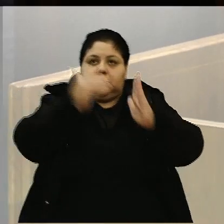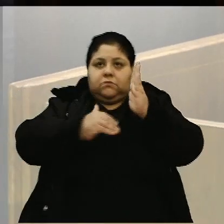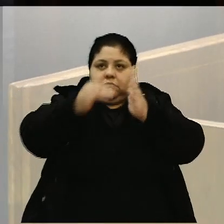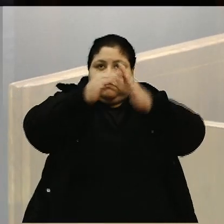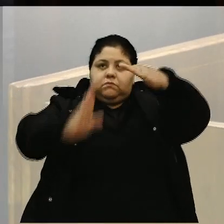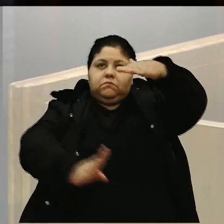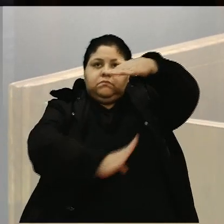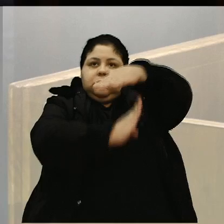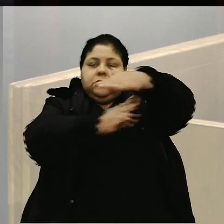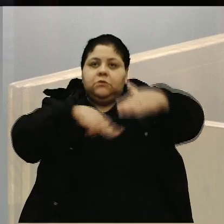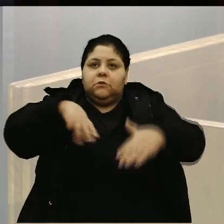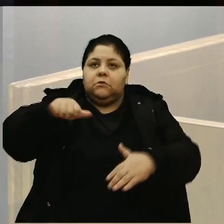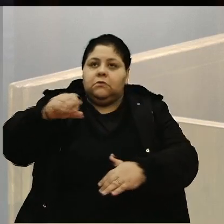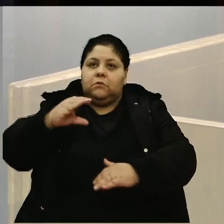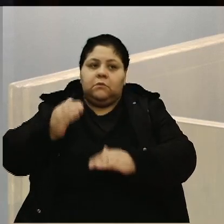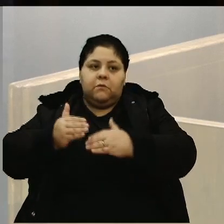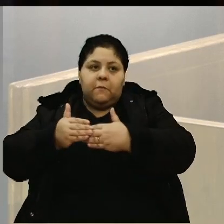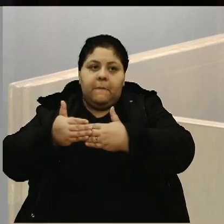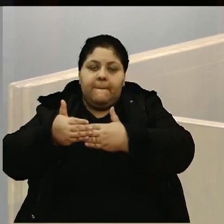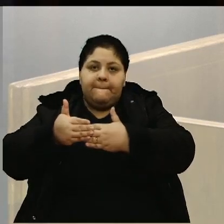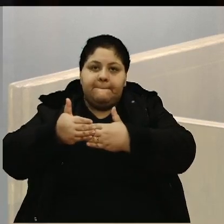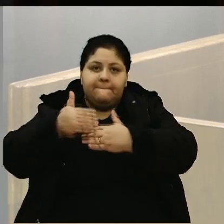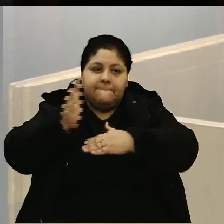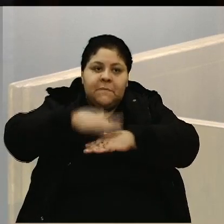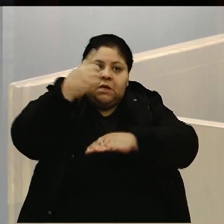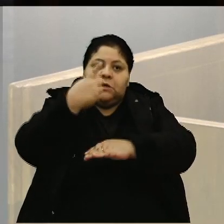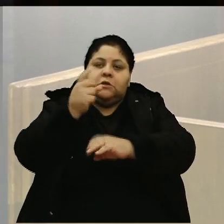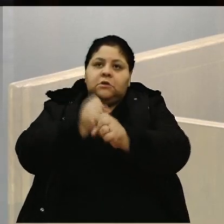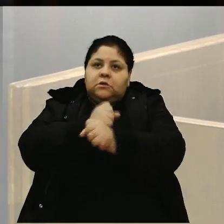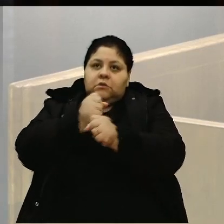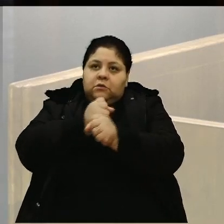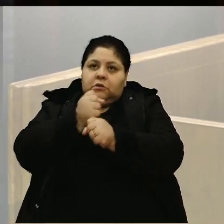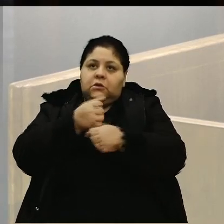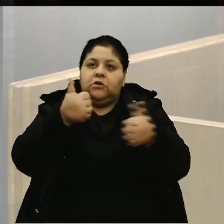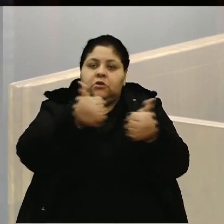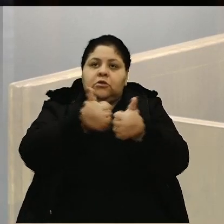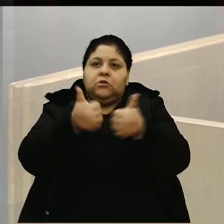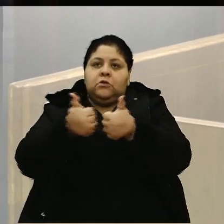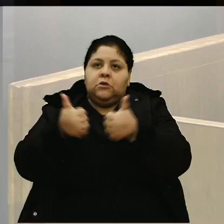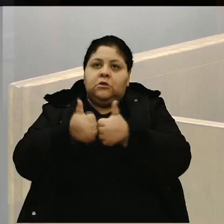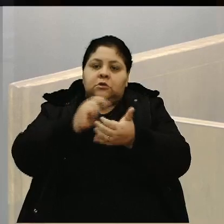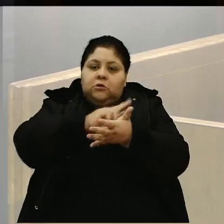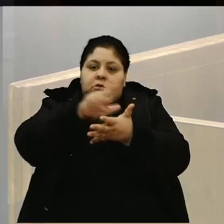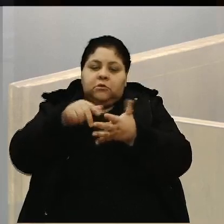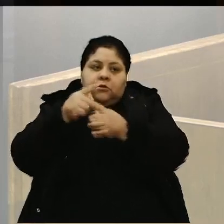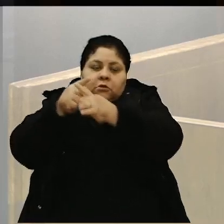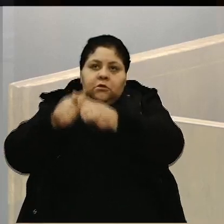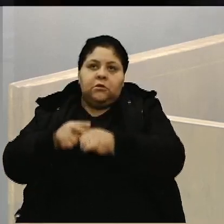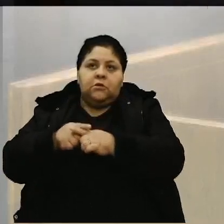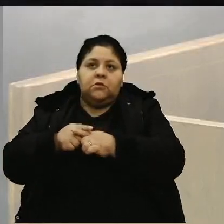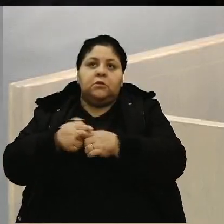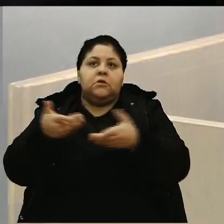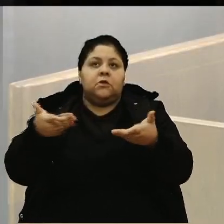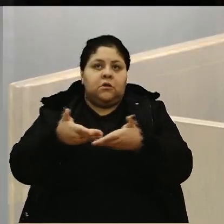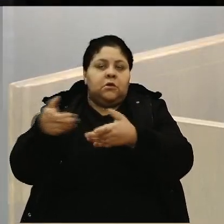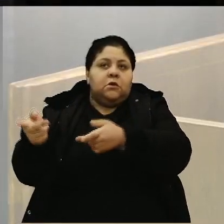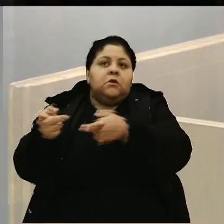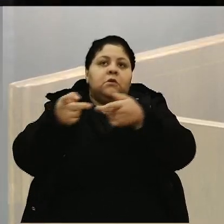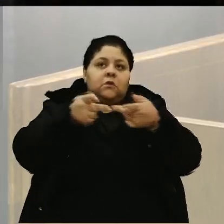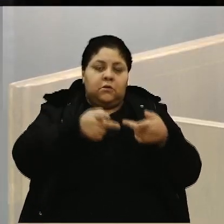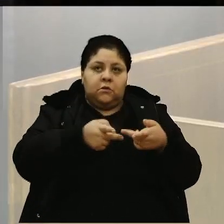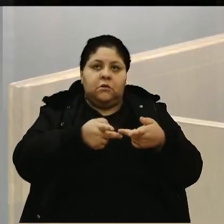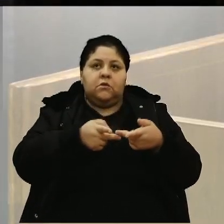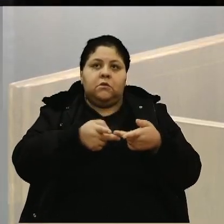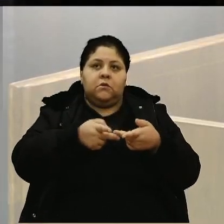hospital perdura mais de um ano. Já estivemos junto a Vossa Senhoria por diversas vezes, a qual eu estive juntamente com